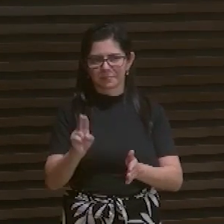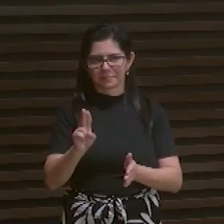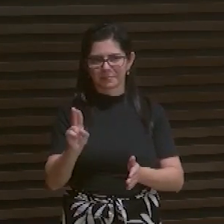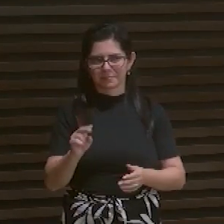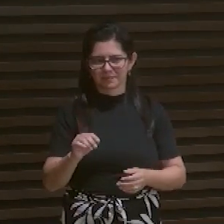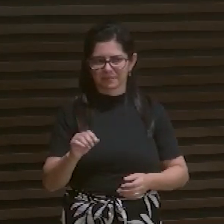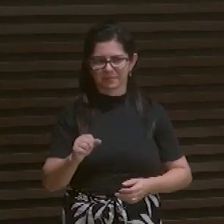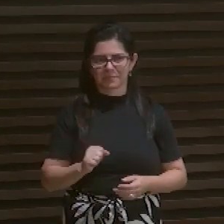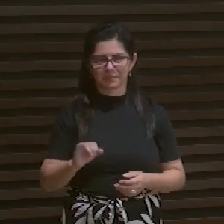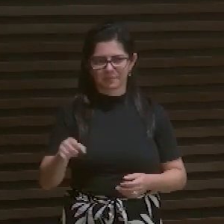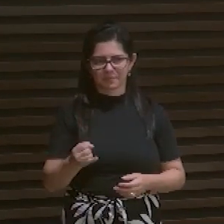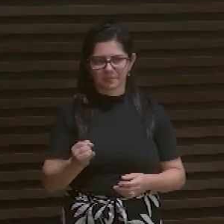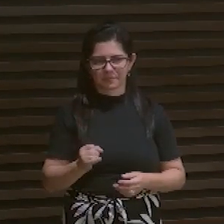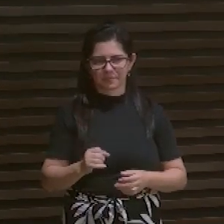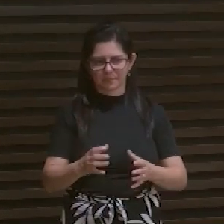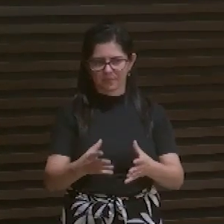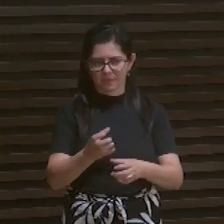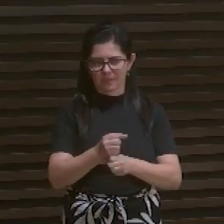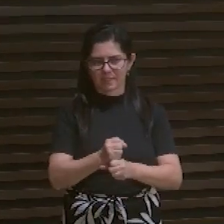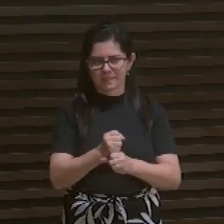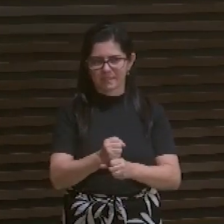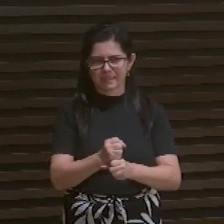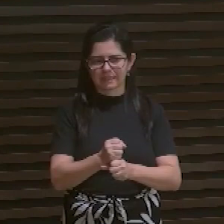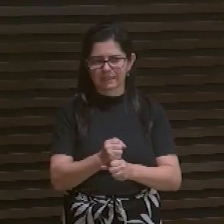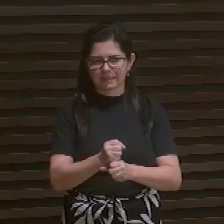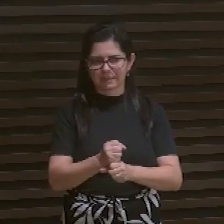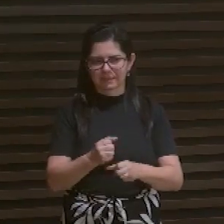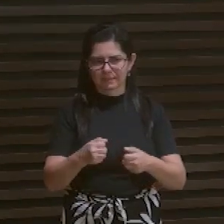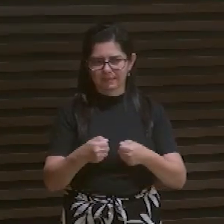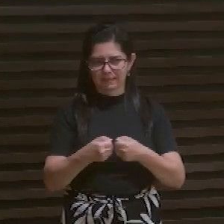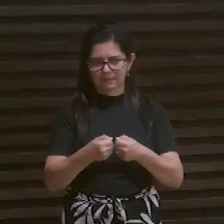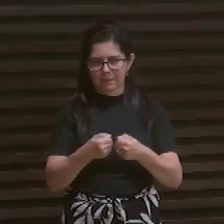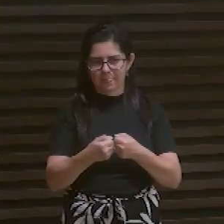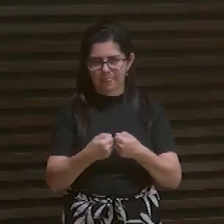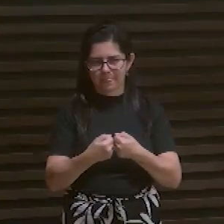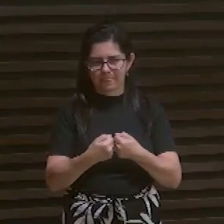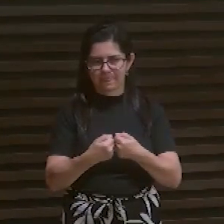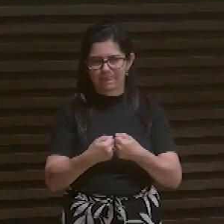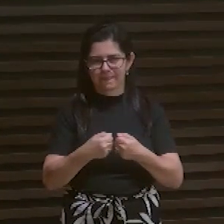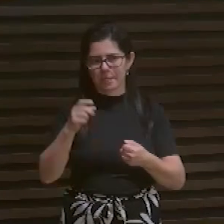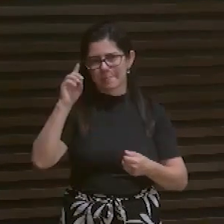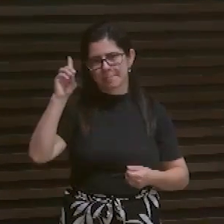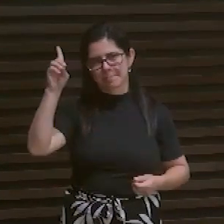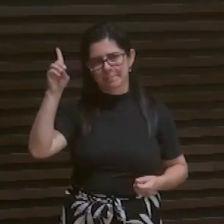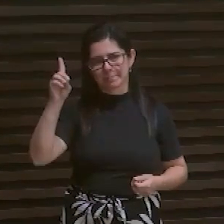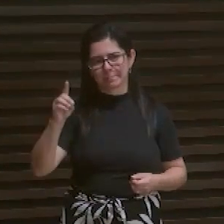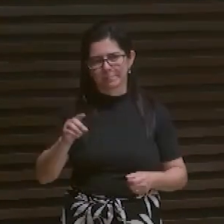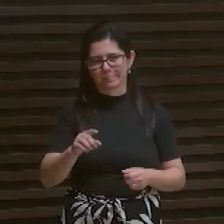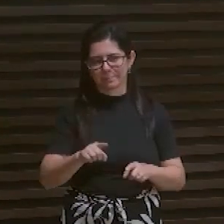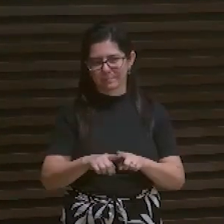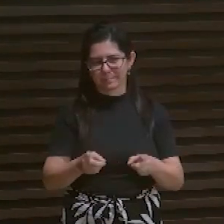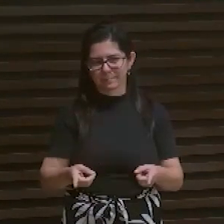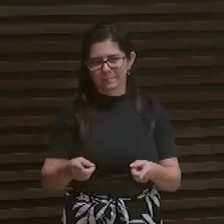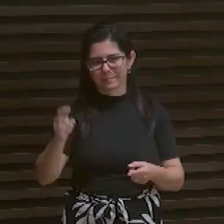segurou a arca de Deus, porque os bois haviam tropeçado. A ira do Senhor acendeu-se contra Uzá, por seu ato de irreverência. Por